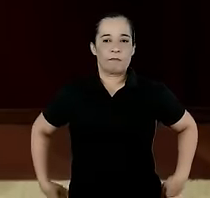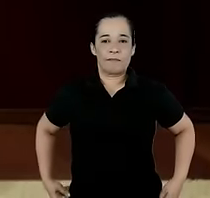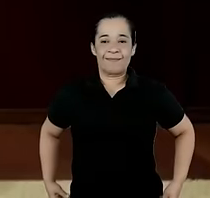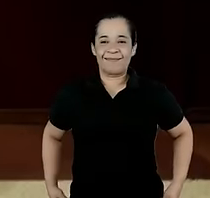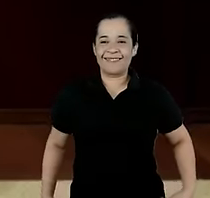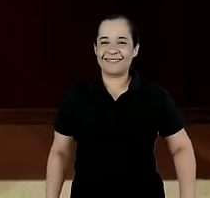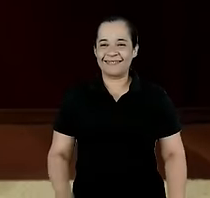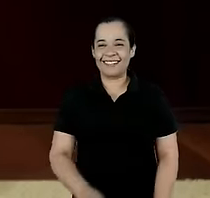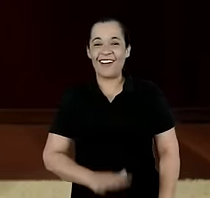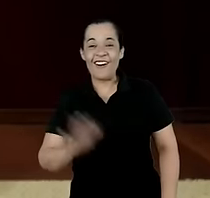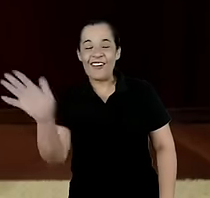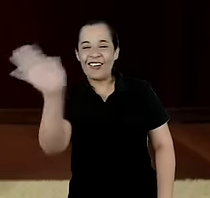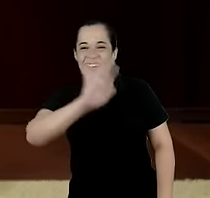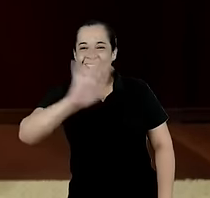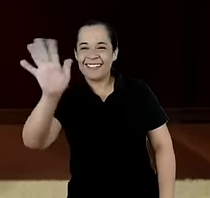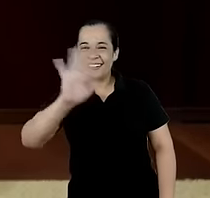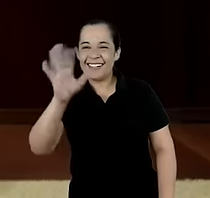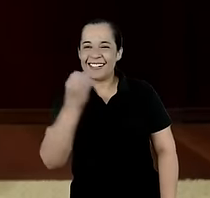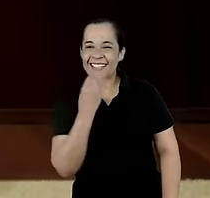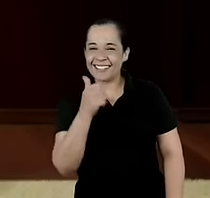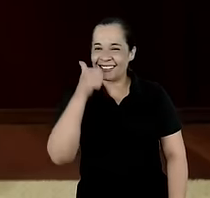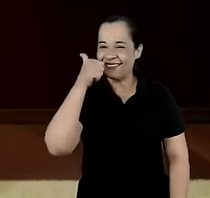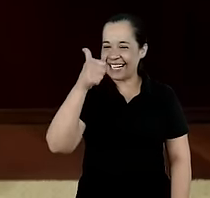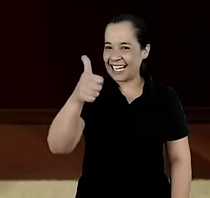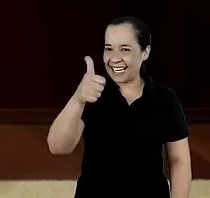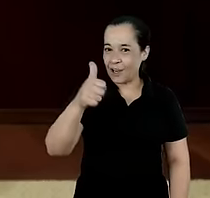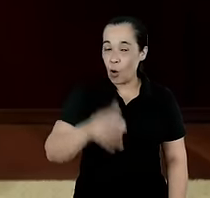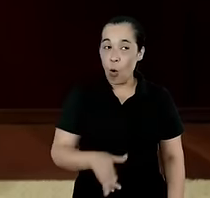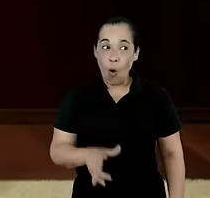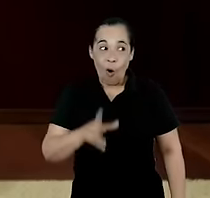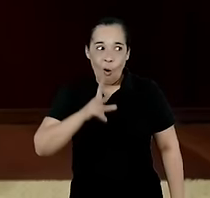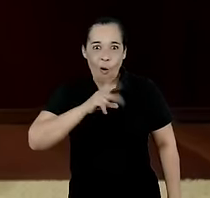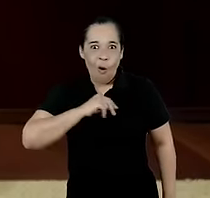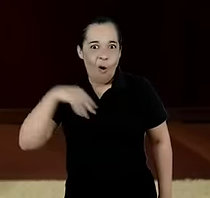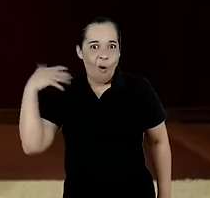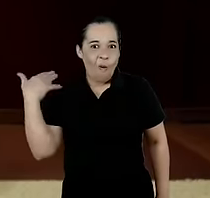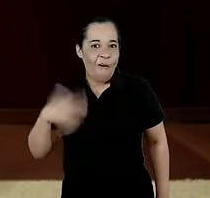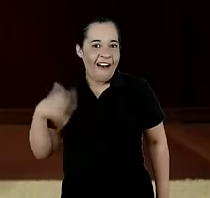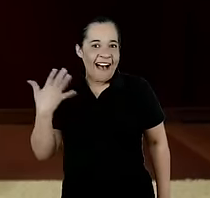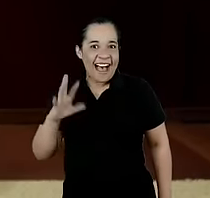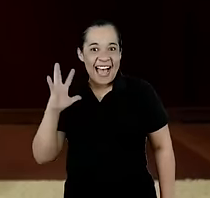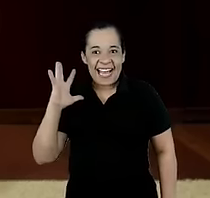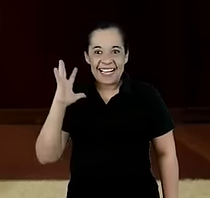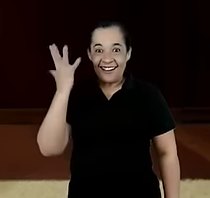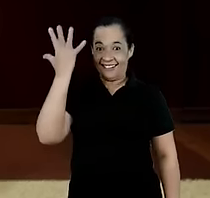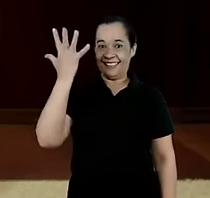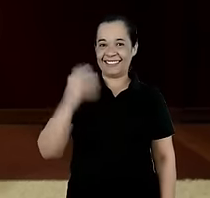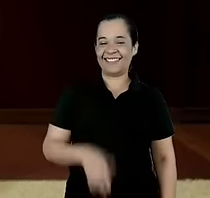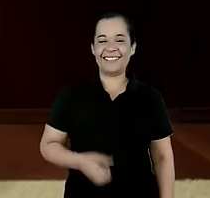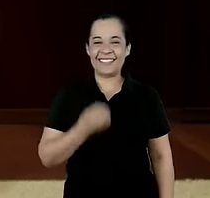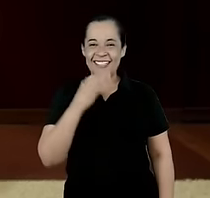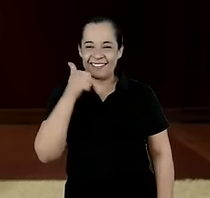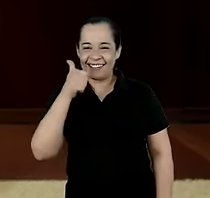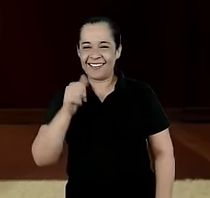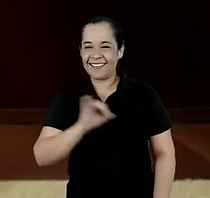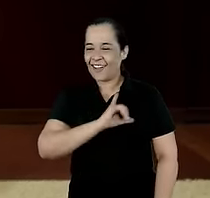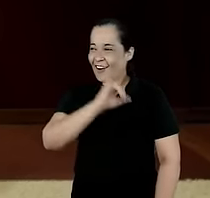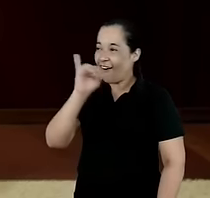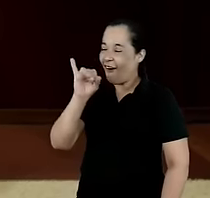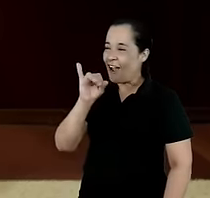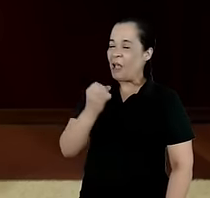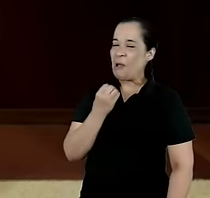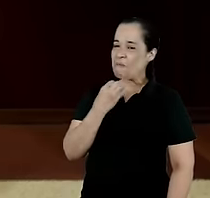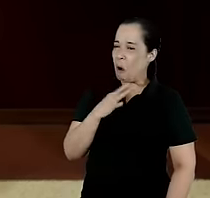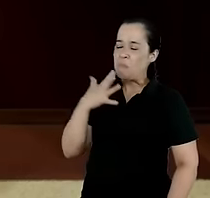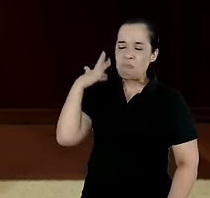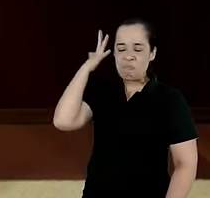Olá pessoal tudo bom Uau que evento Hein tudo bem Cris Oi Rafa muito bom esse evento hein um